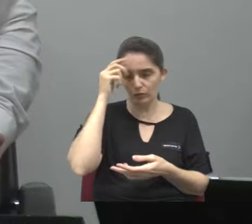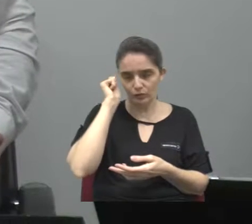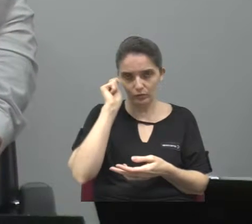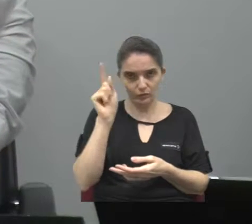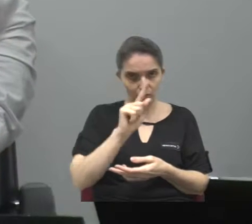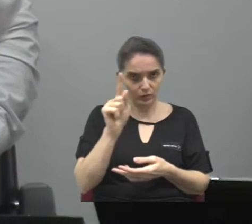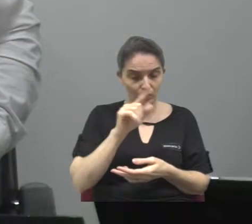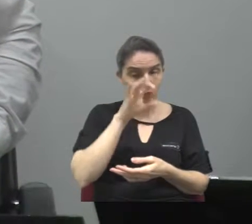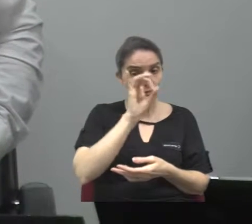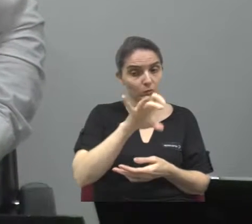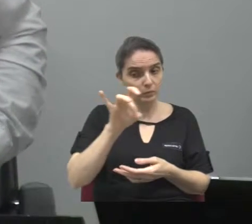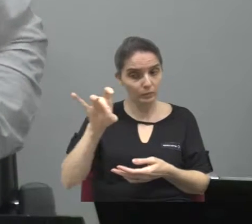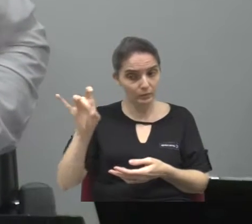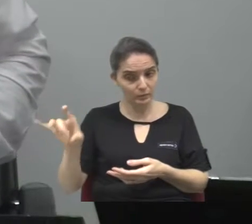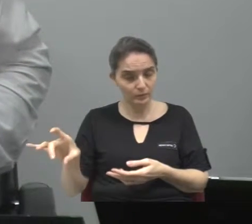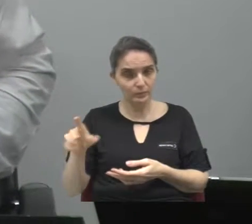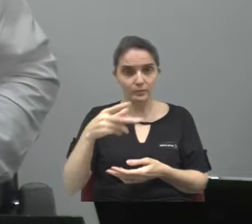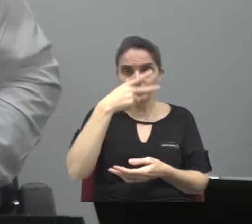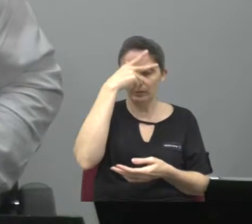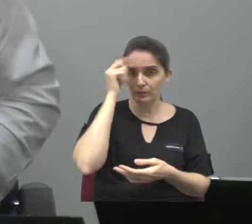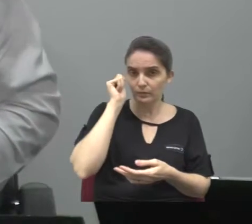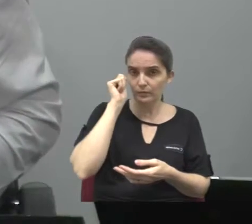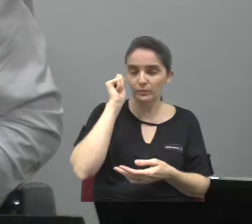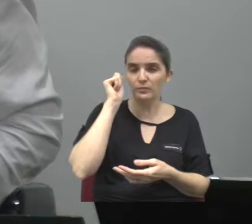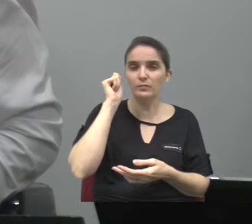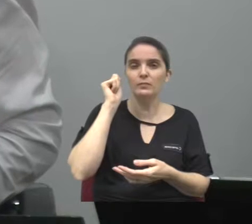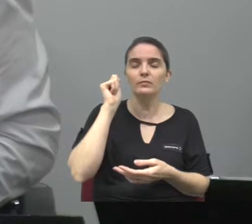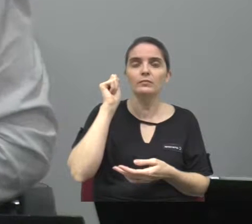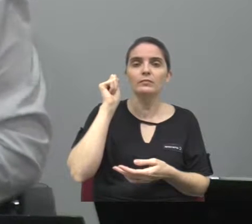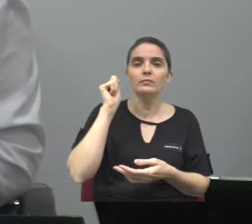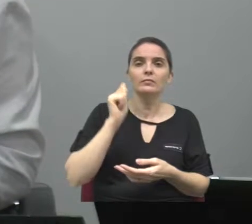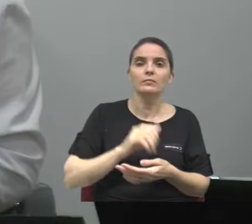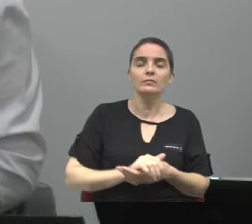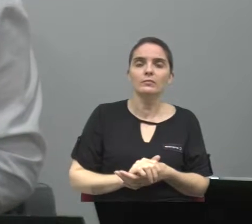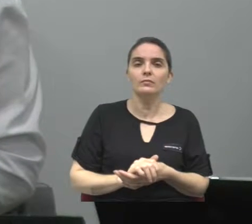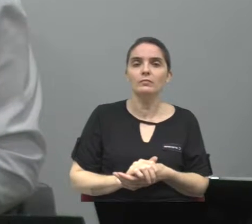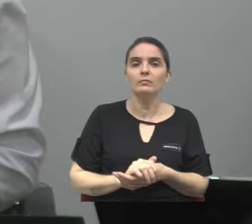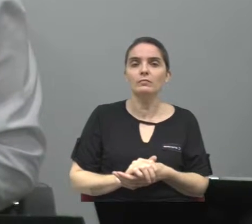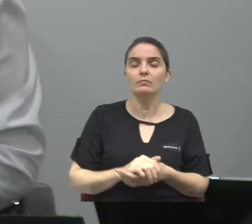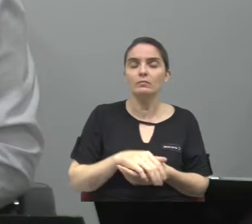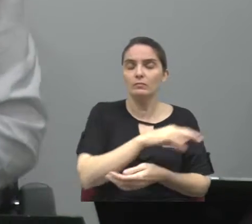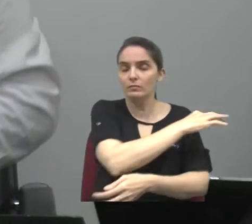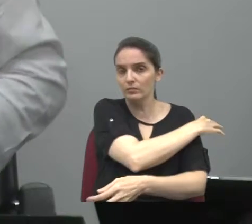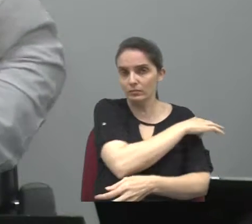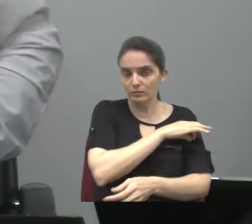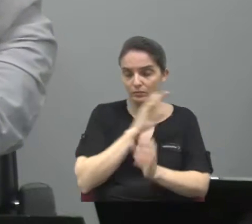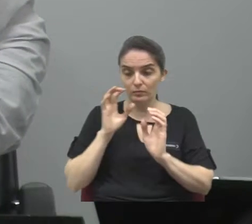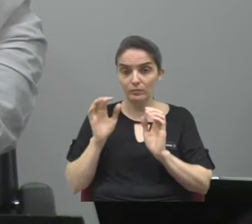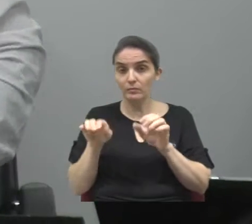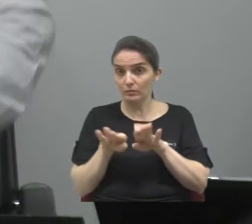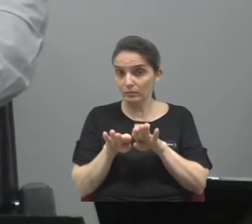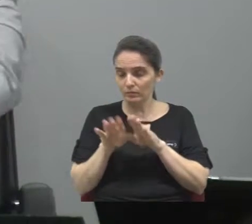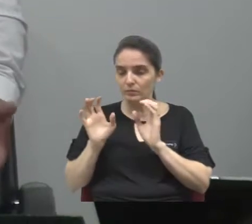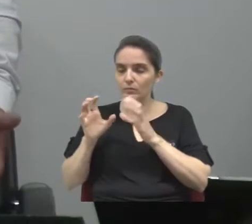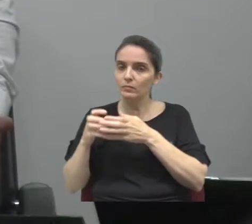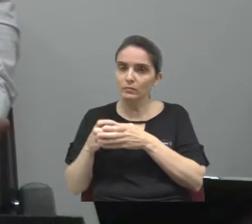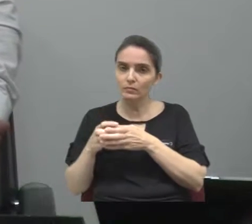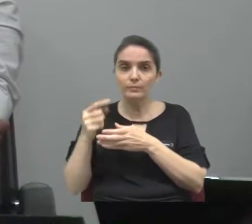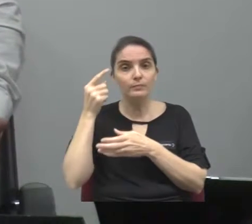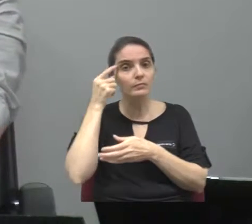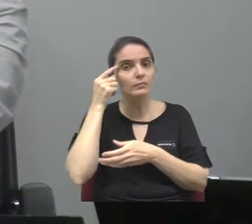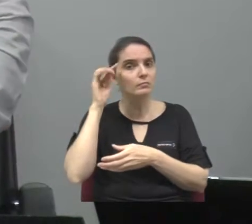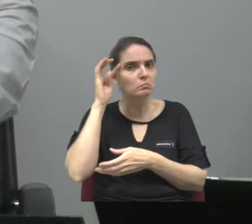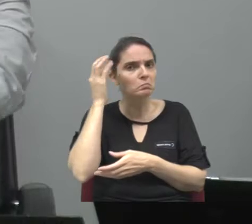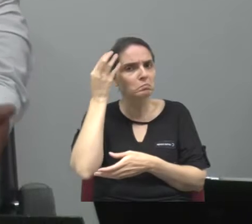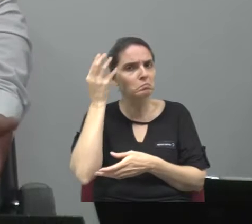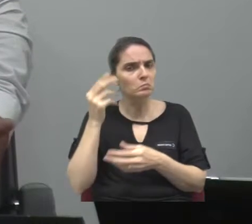sua função. O prefeito e a sua equipe conseguem arrumar soluções até importantes para a